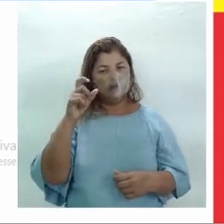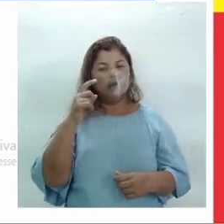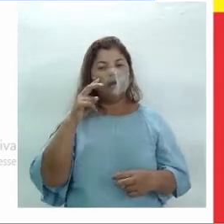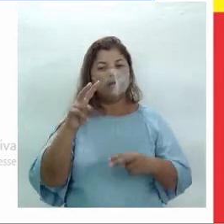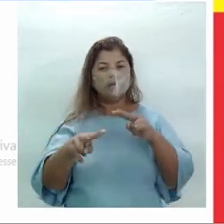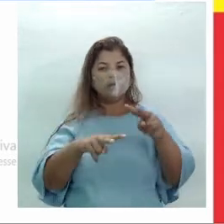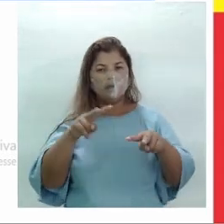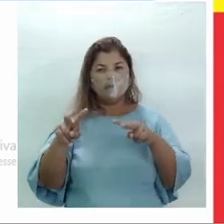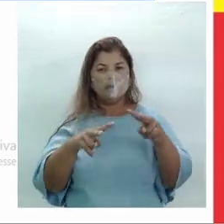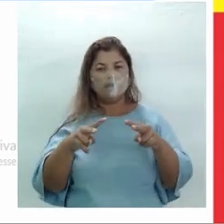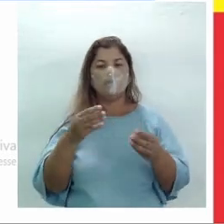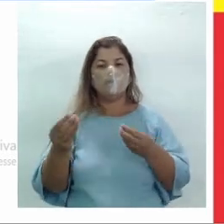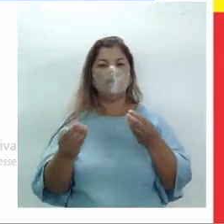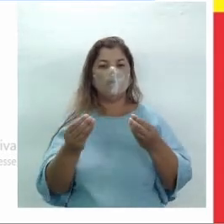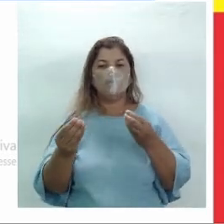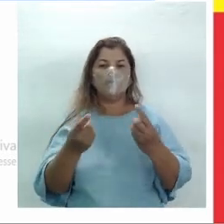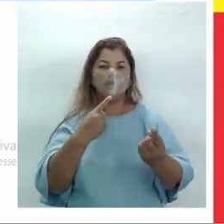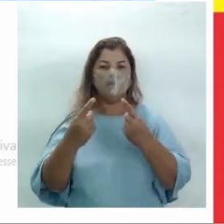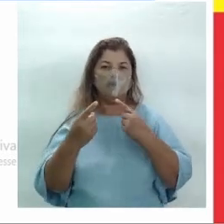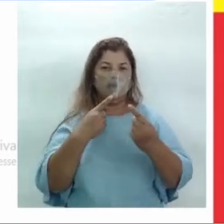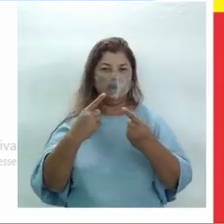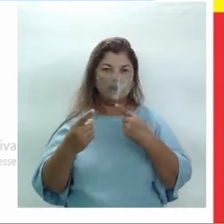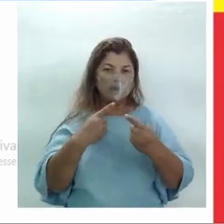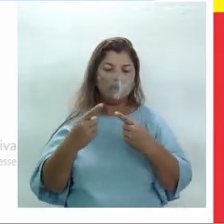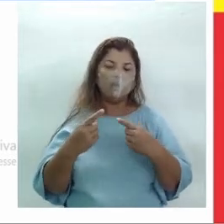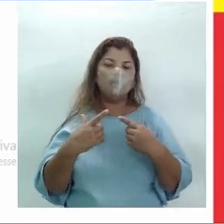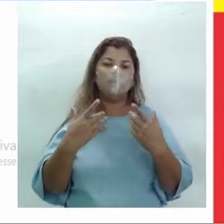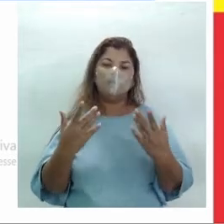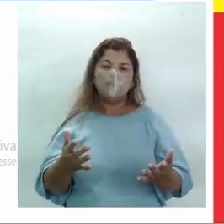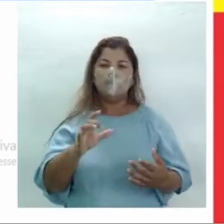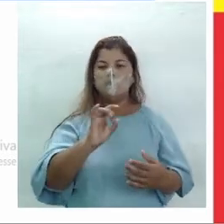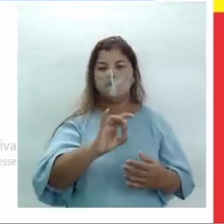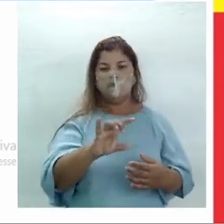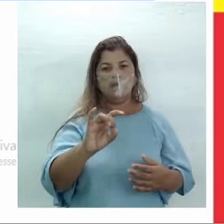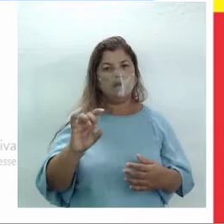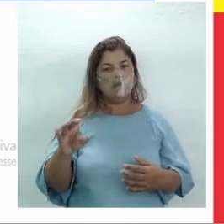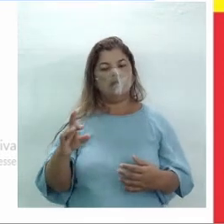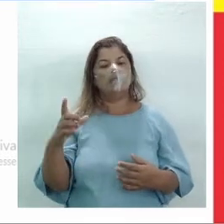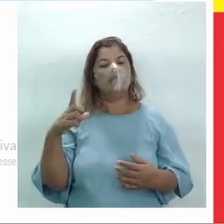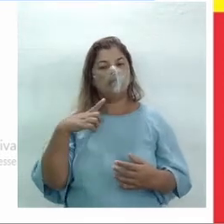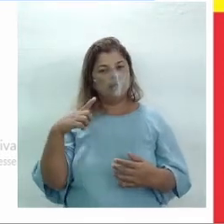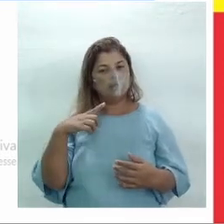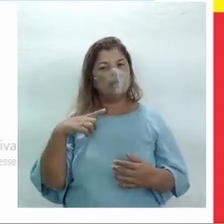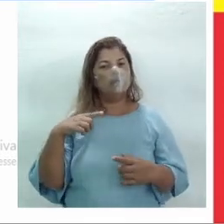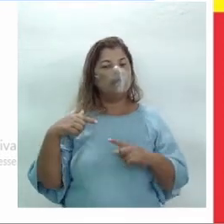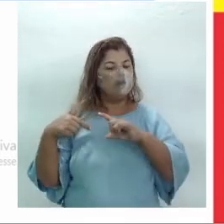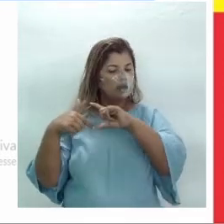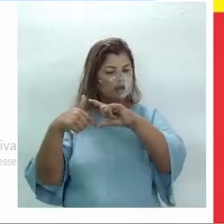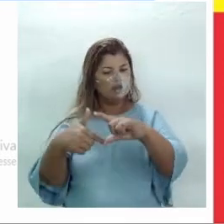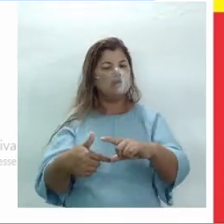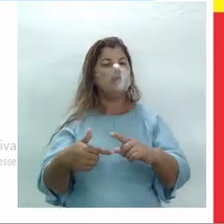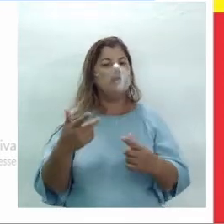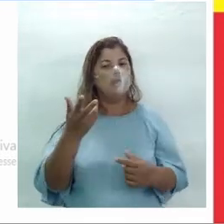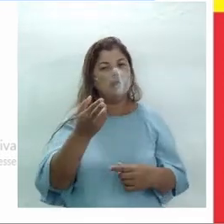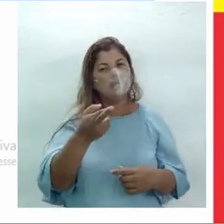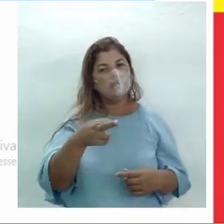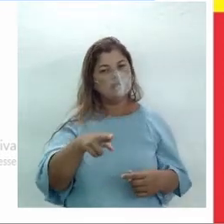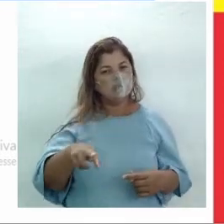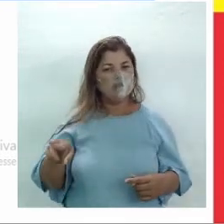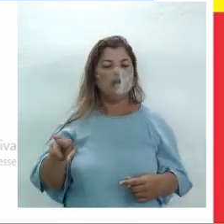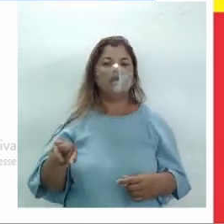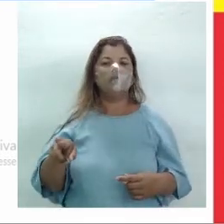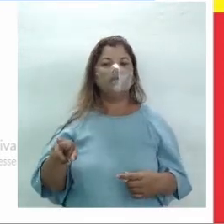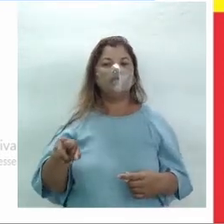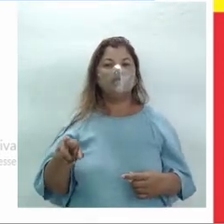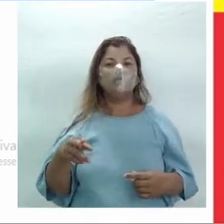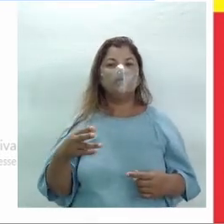ela e observar justamente o diálogo, Cada um tem a sua tradição